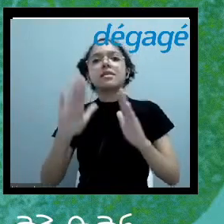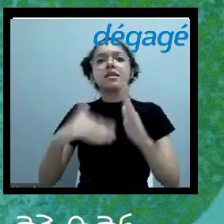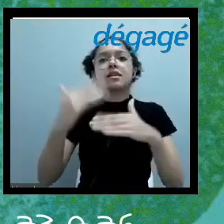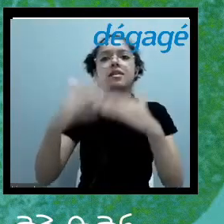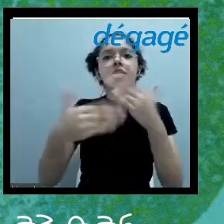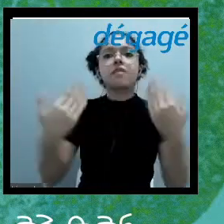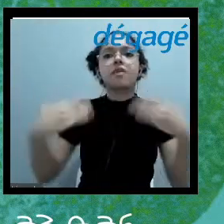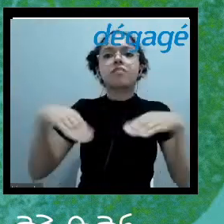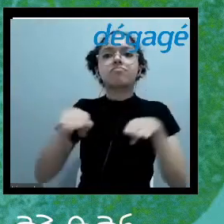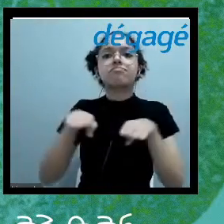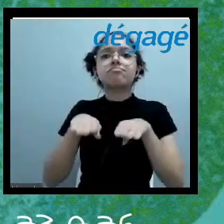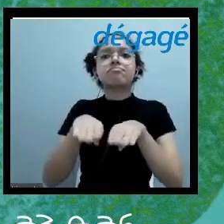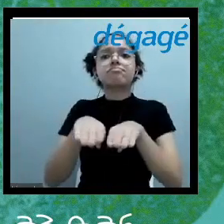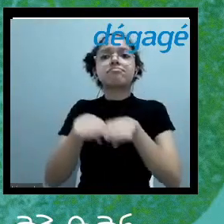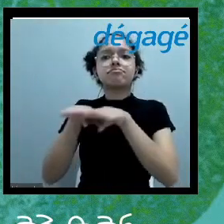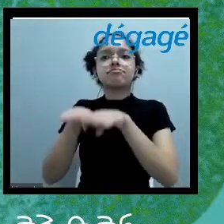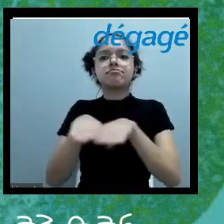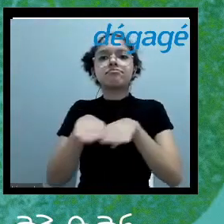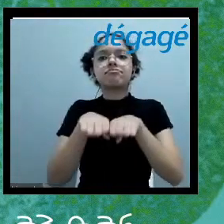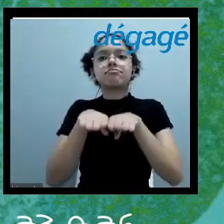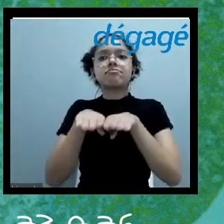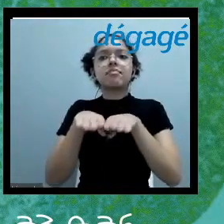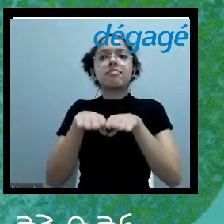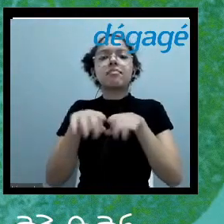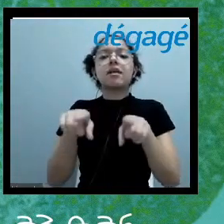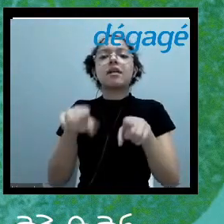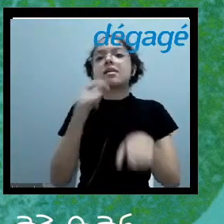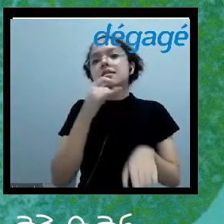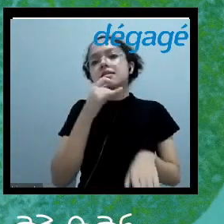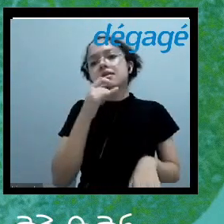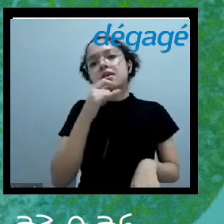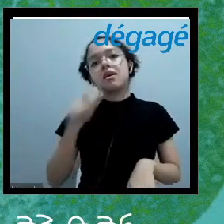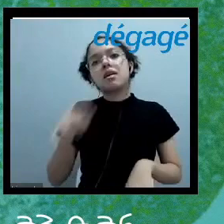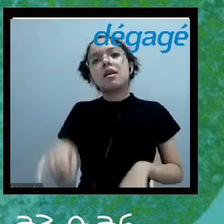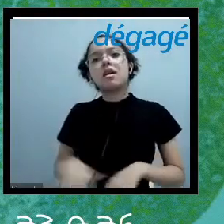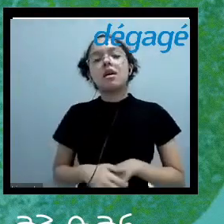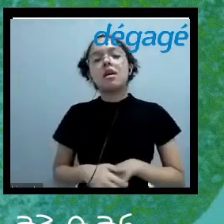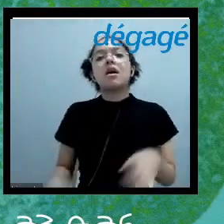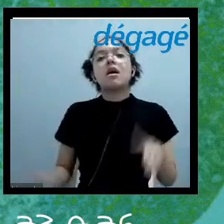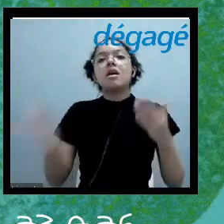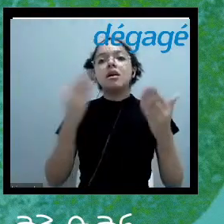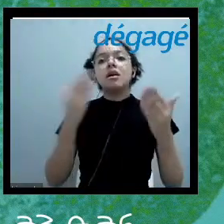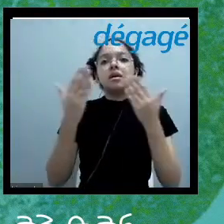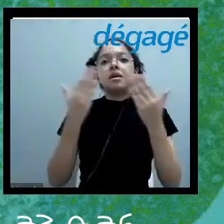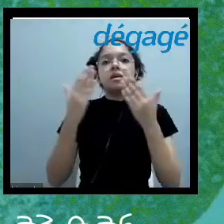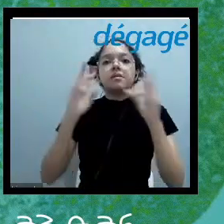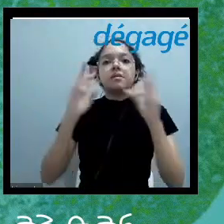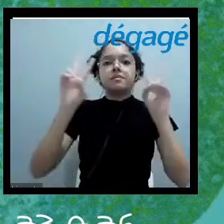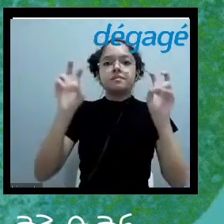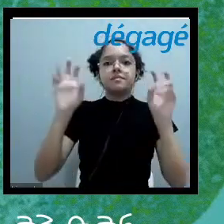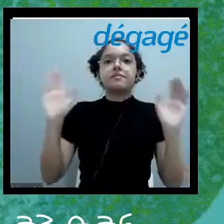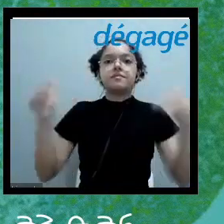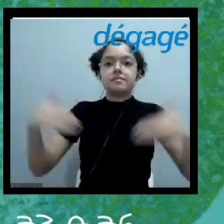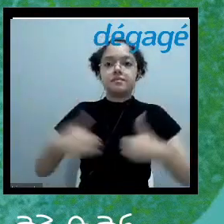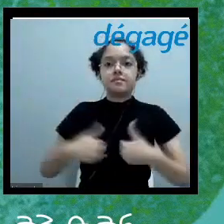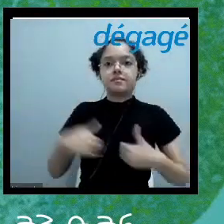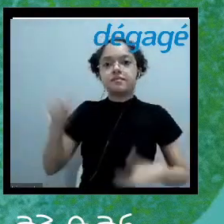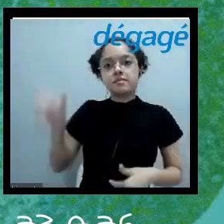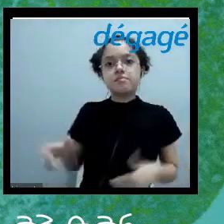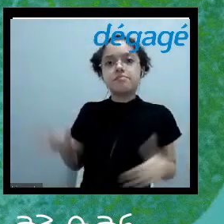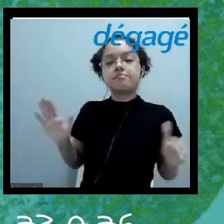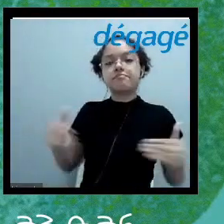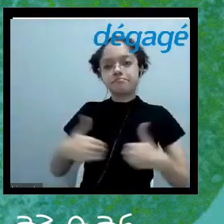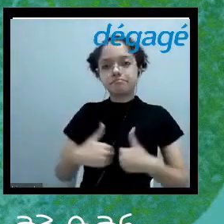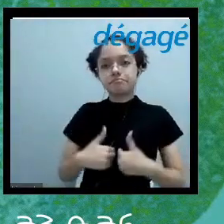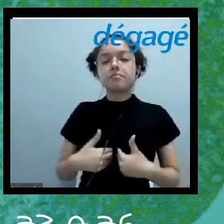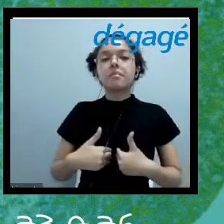nada o que fazer com o paciente, né? Como se faz assim, o que eu faço? Por que não ficar conversando com ele numa terceira pessoa? Então, poxa, amanhã eu